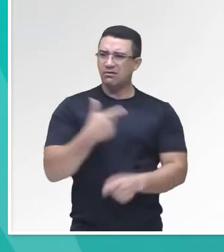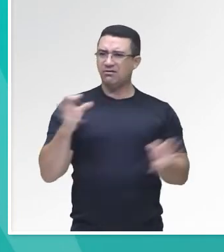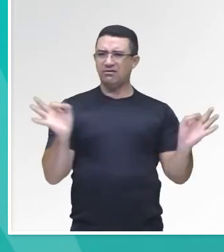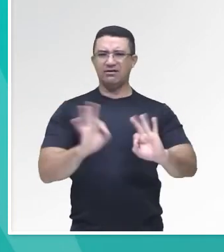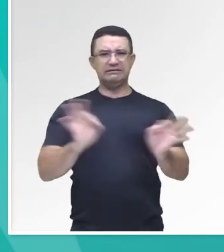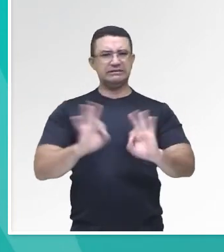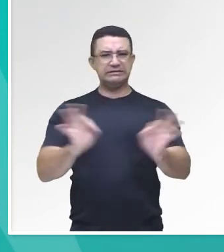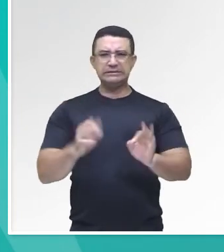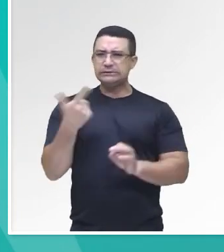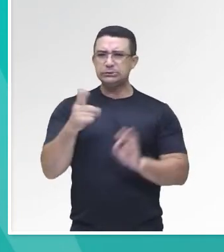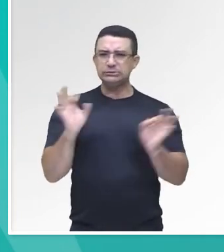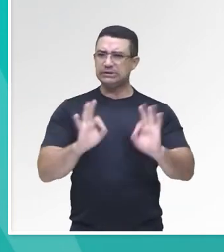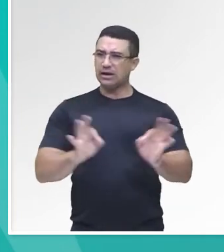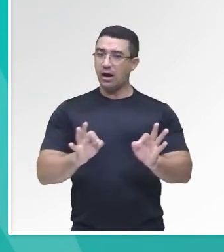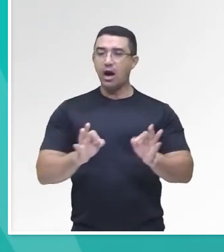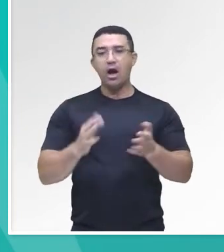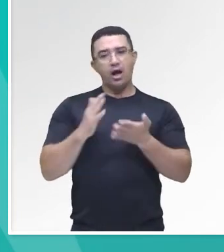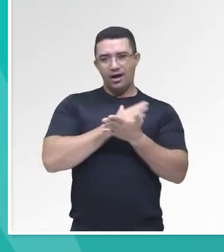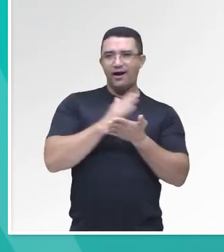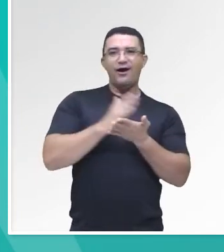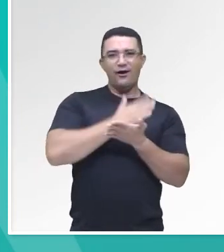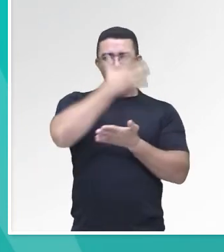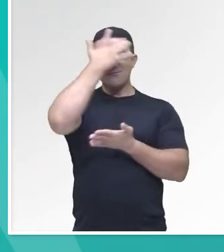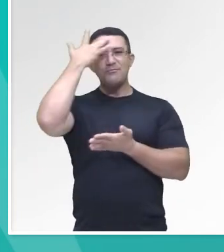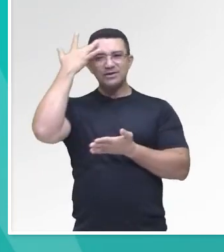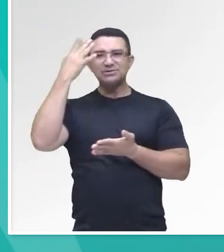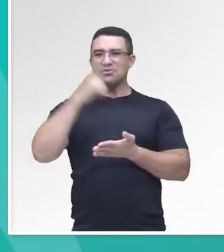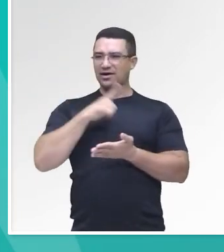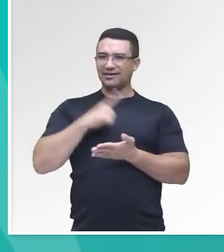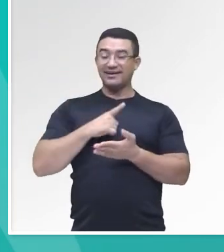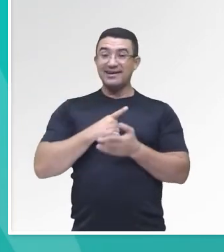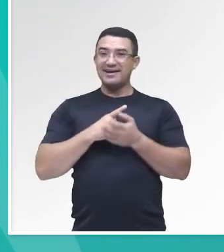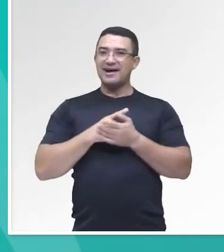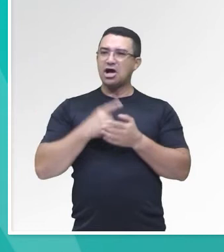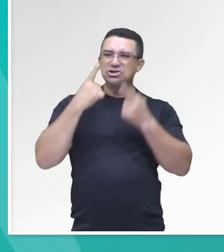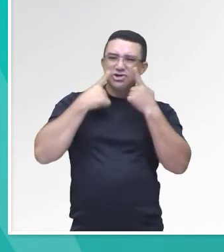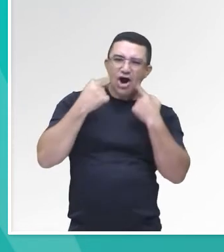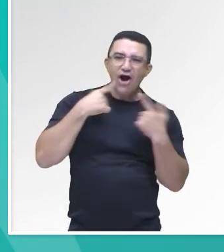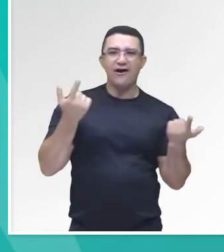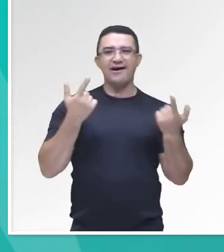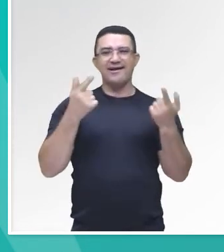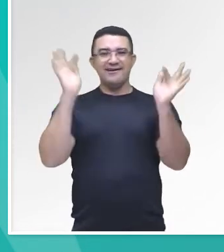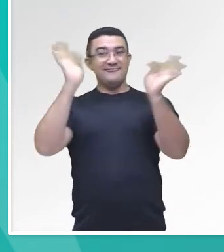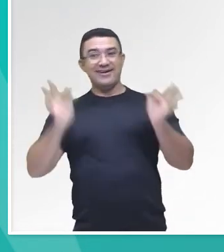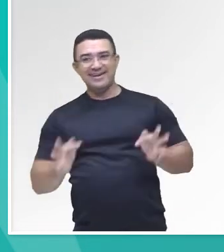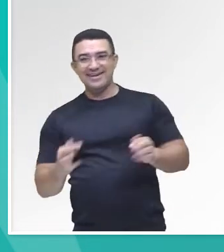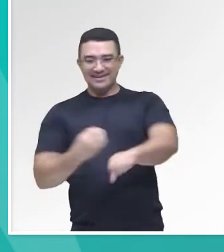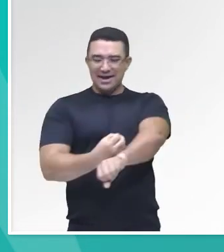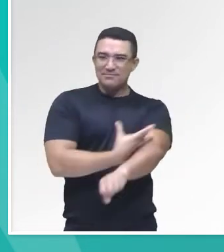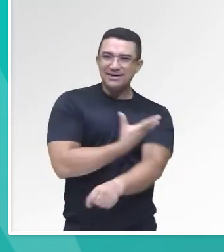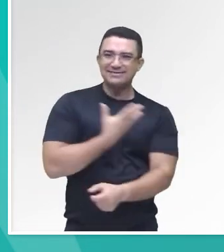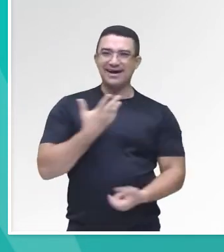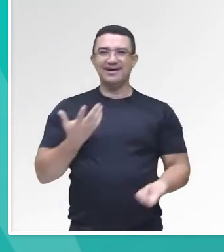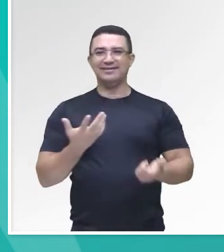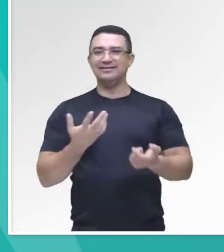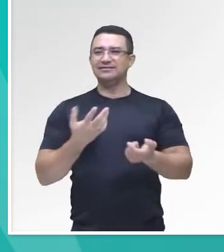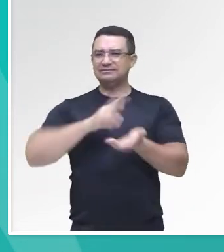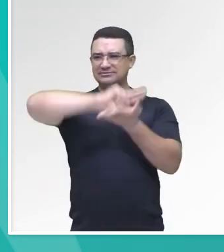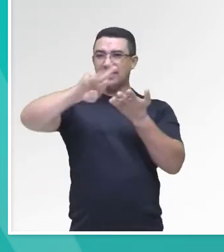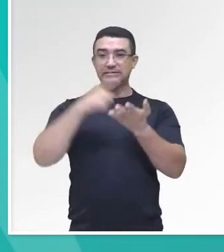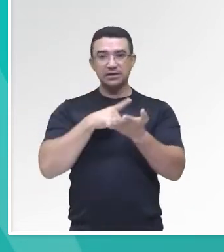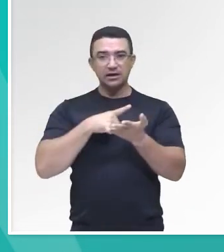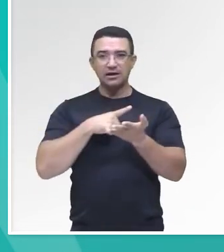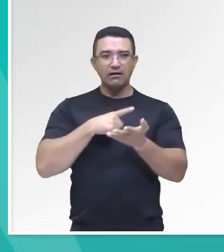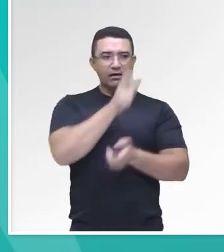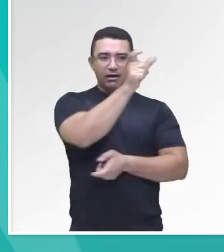pessoas que são extremamente sensíveis, né? Qualquer coisa que acontece, ela chora, ela se desespera, né? Então, essa pessoa é